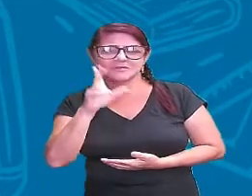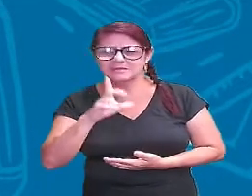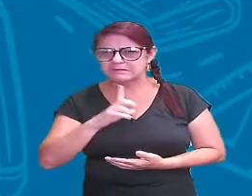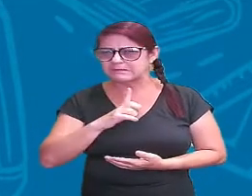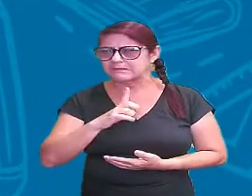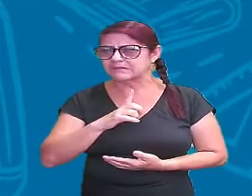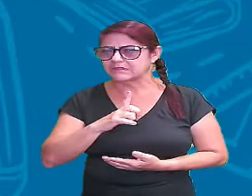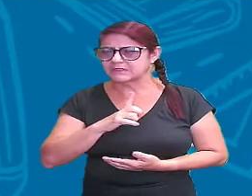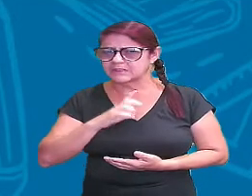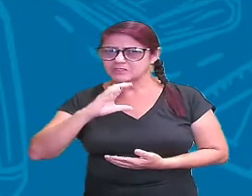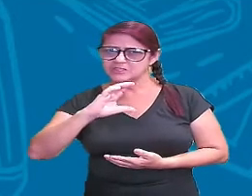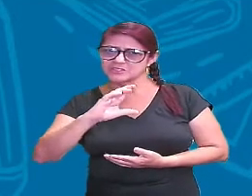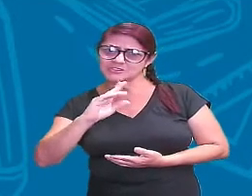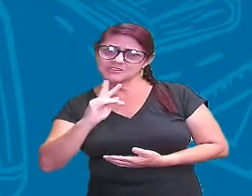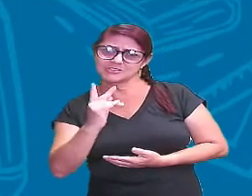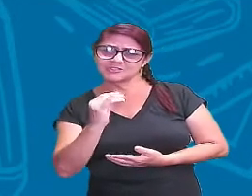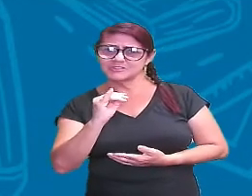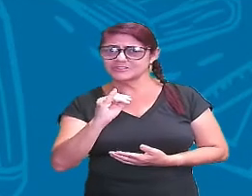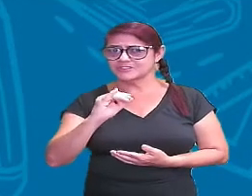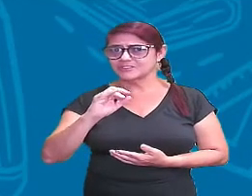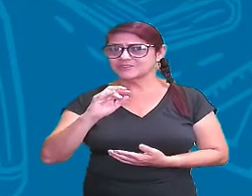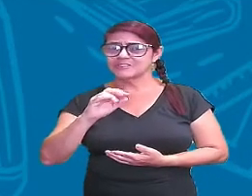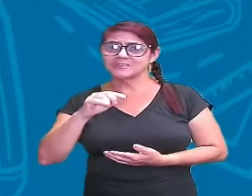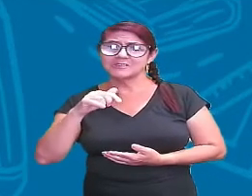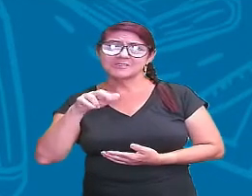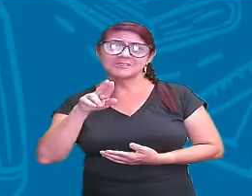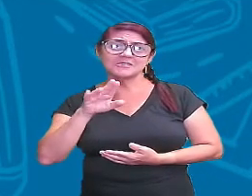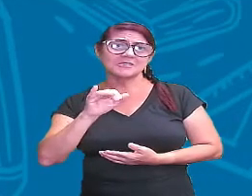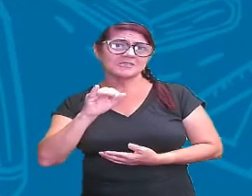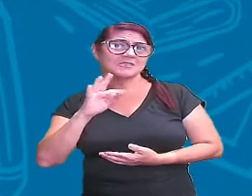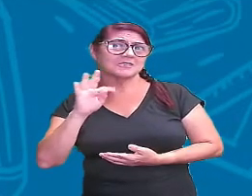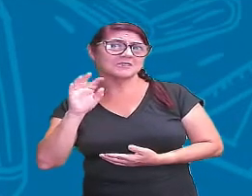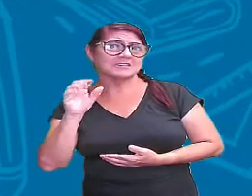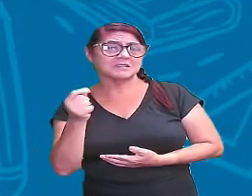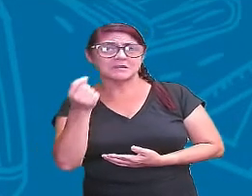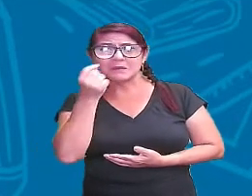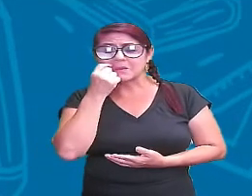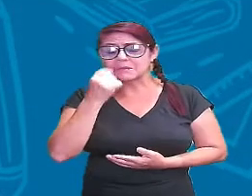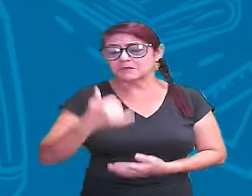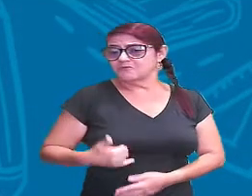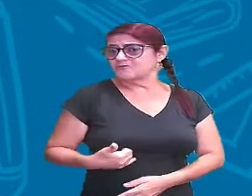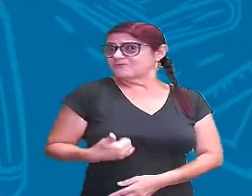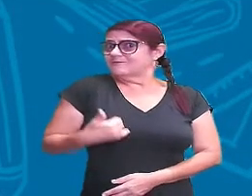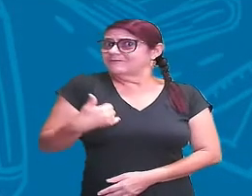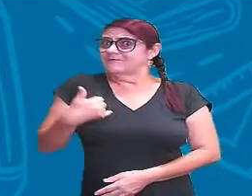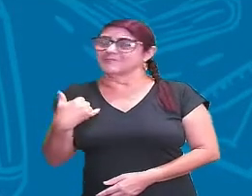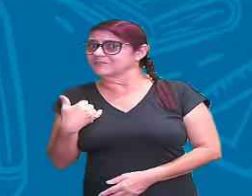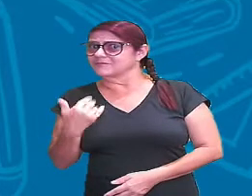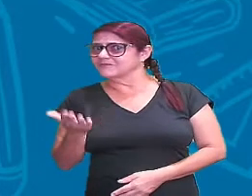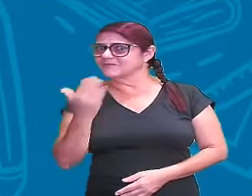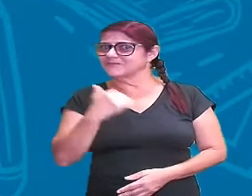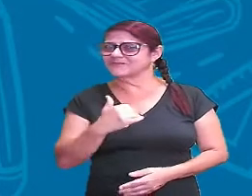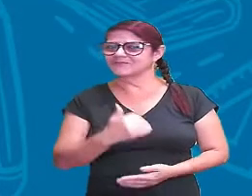ó, Chiquita, a ratinha vaidosa. Então, vamos comigo para a história?